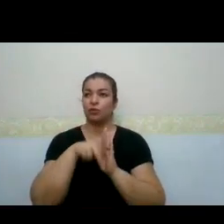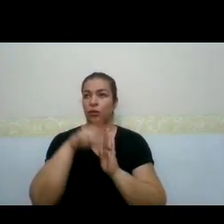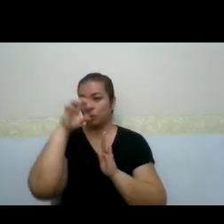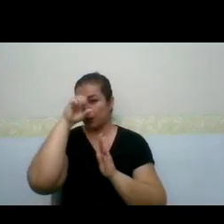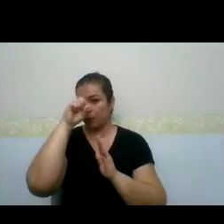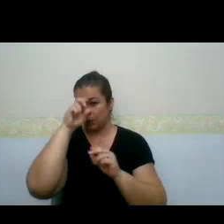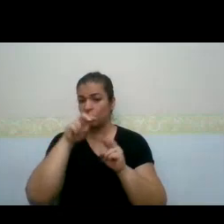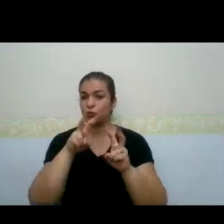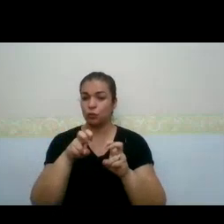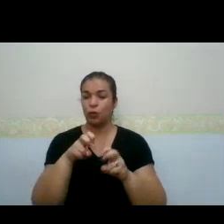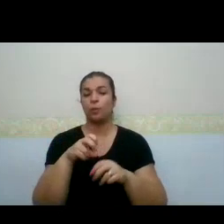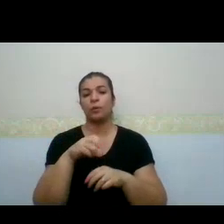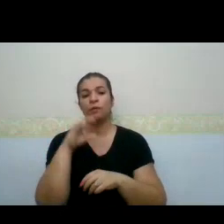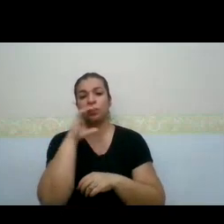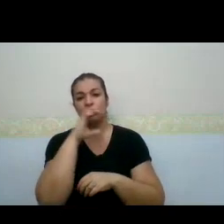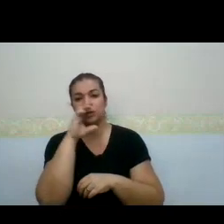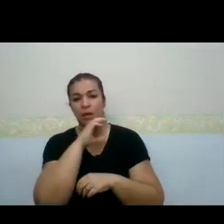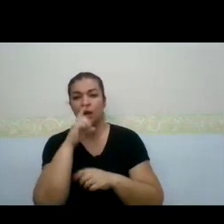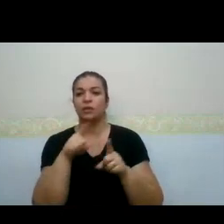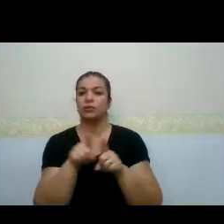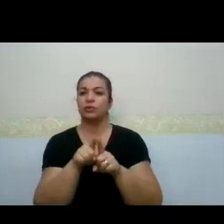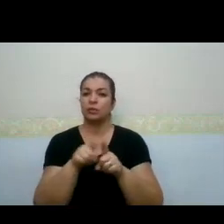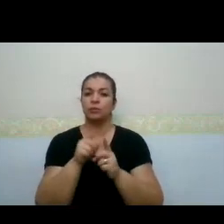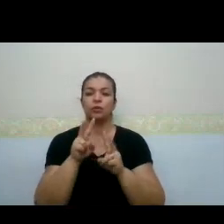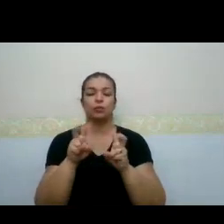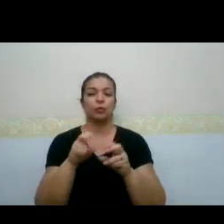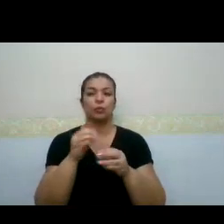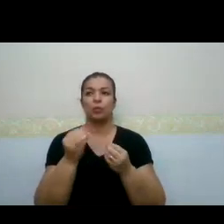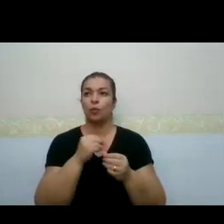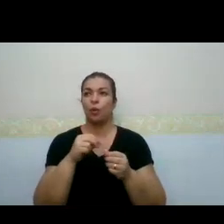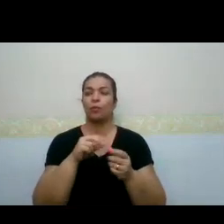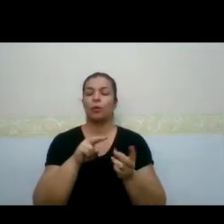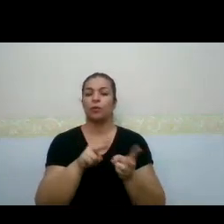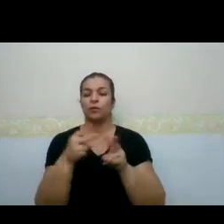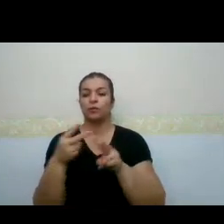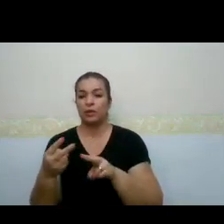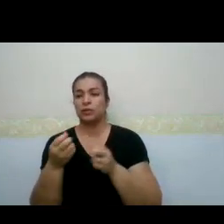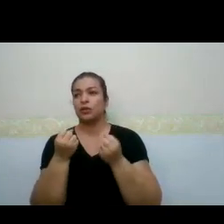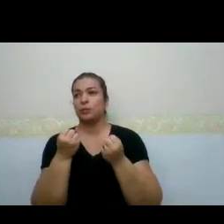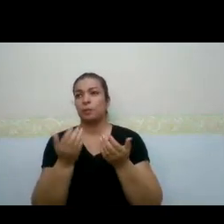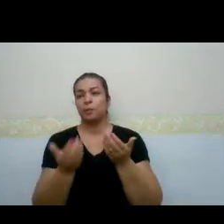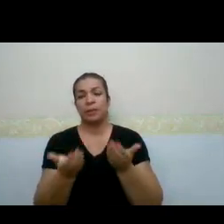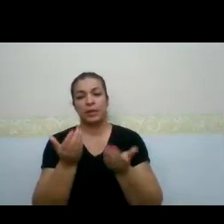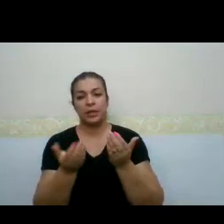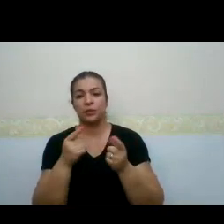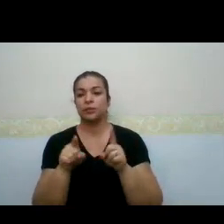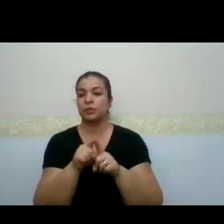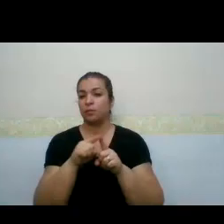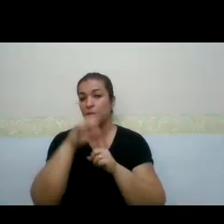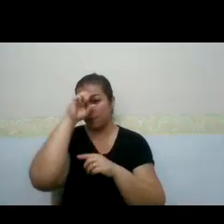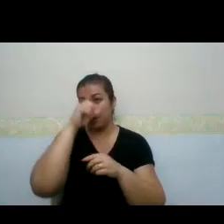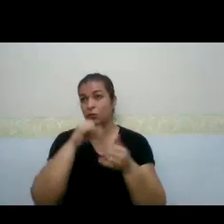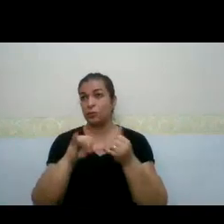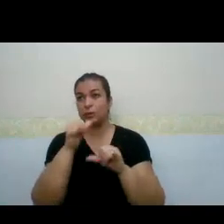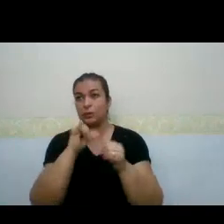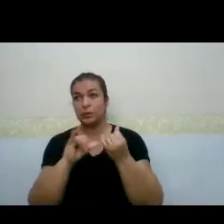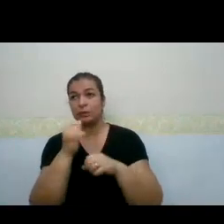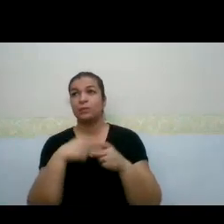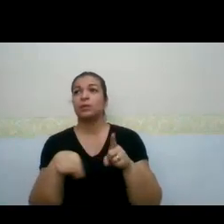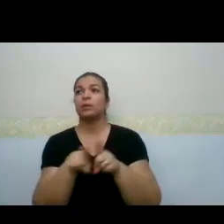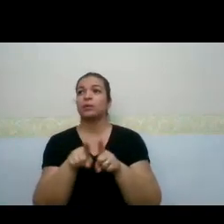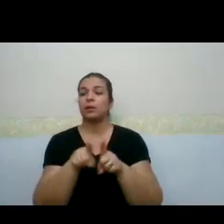velocidade, aprende sobre transferência de peso, aprende sobre química, aprende sobre quando ele está transpirando, quando